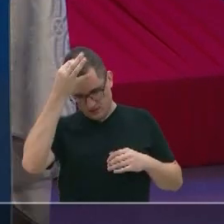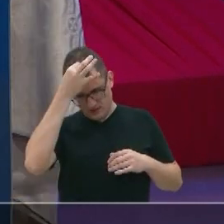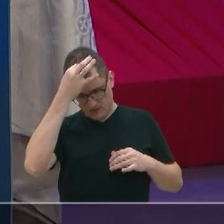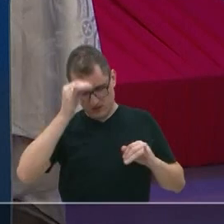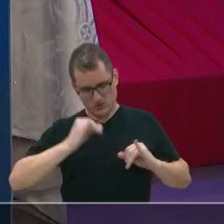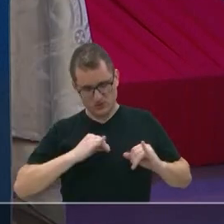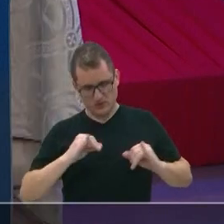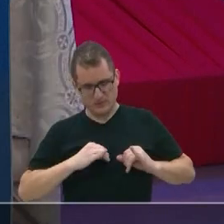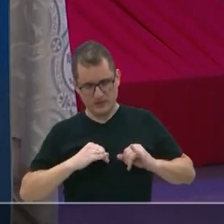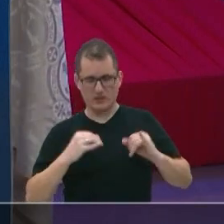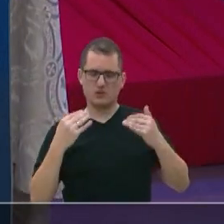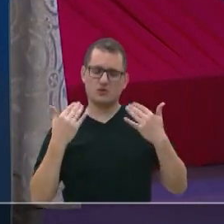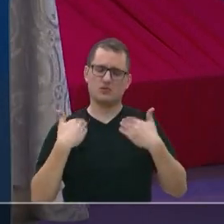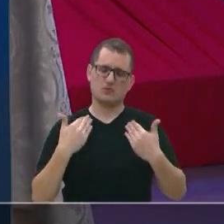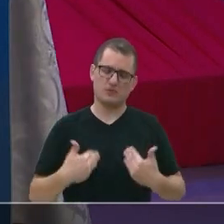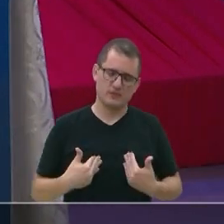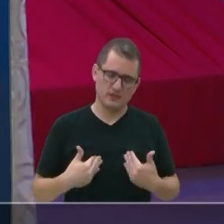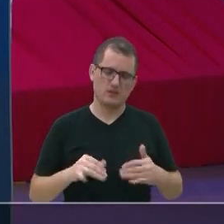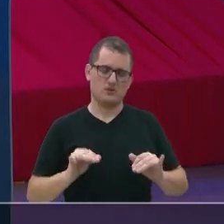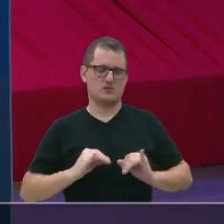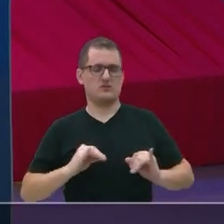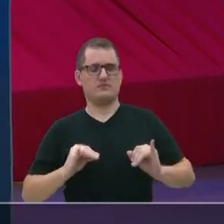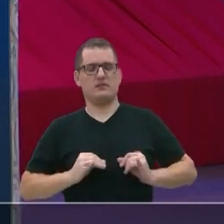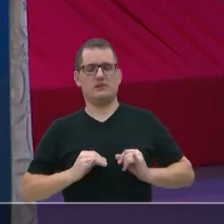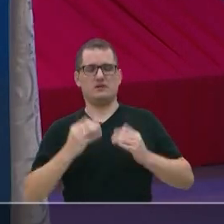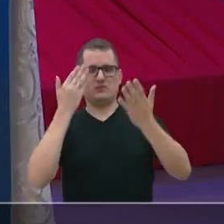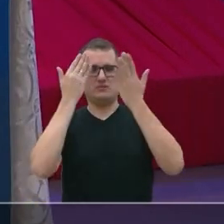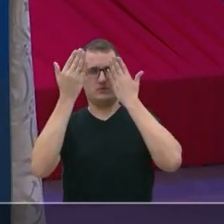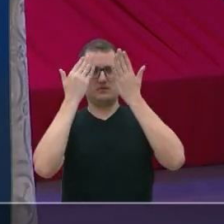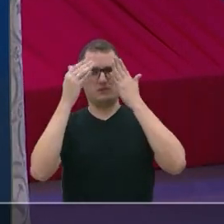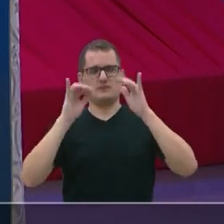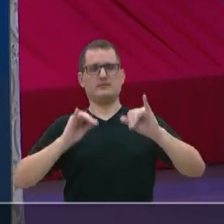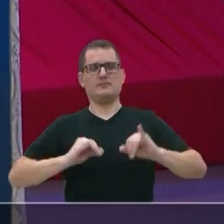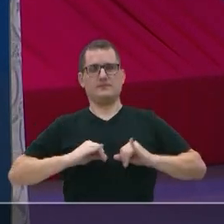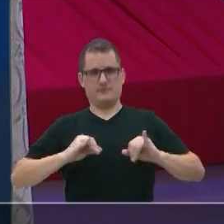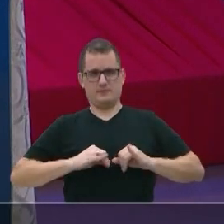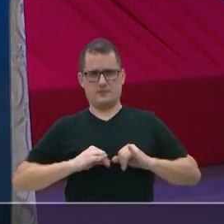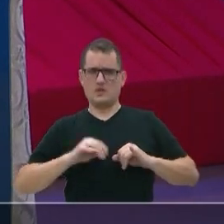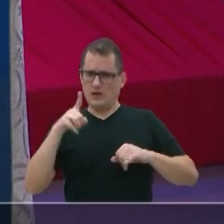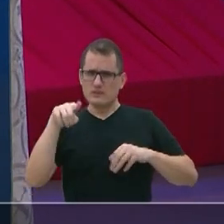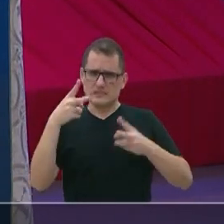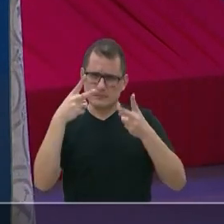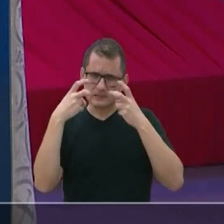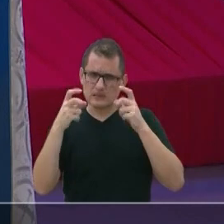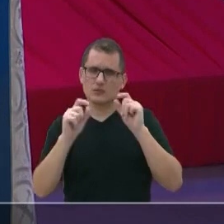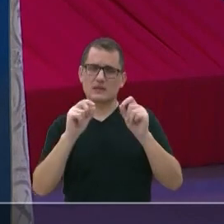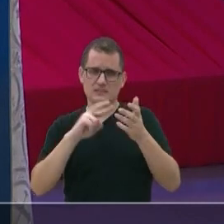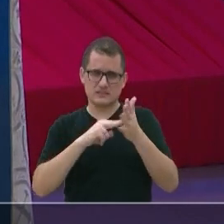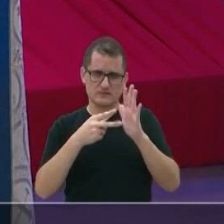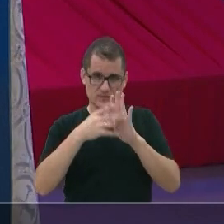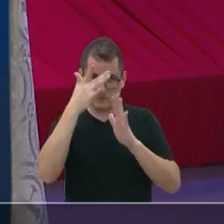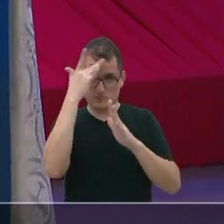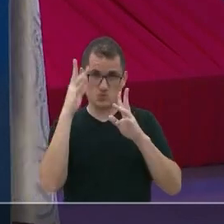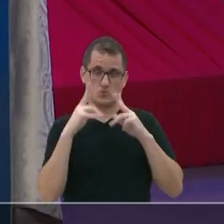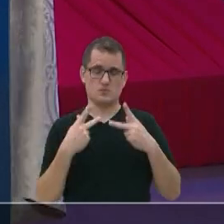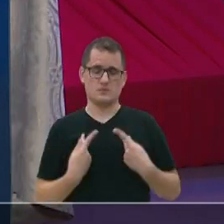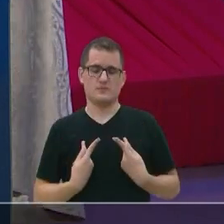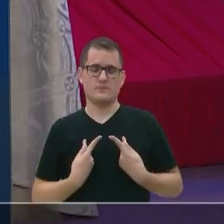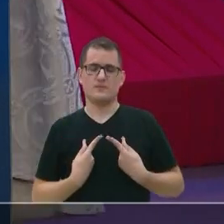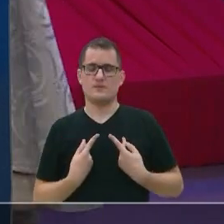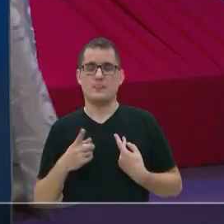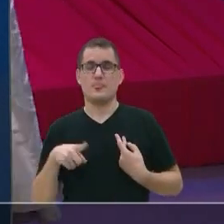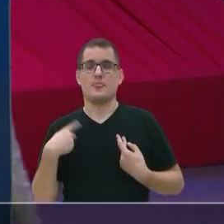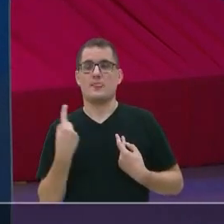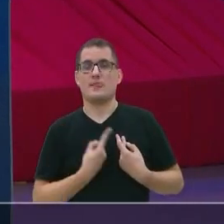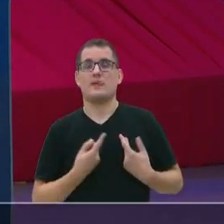e psicológico. Percebam? O que é o ser humano? Então cabe a